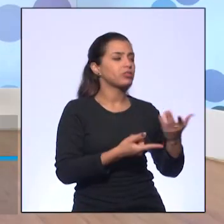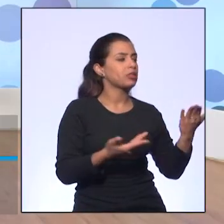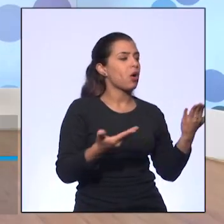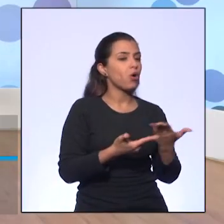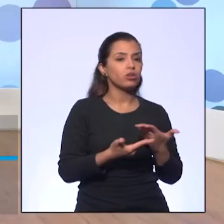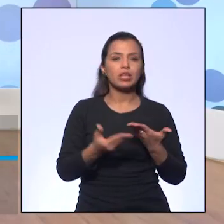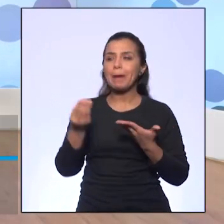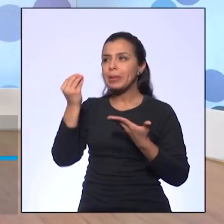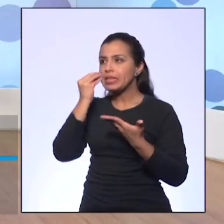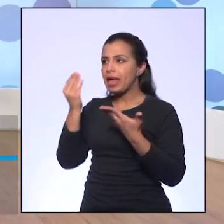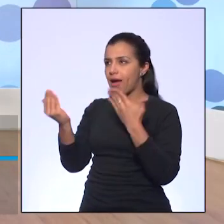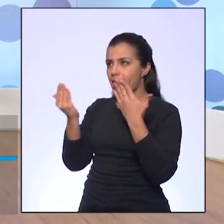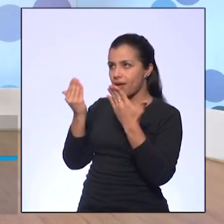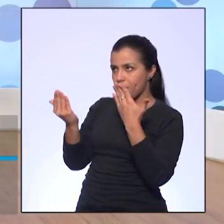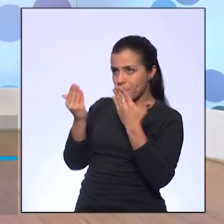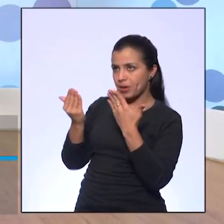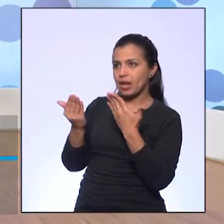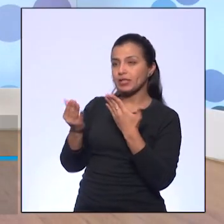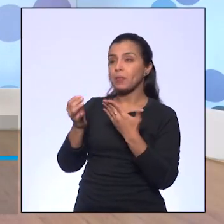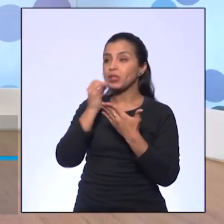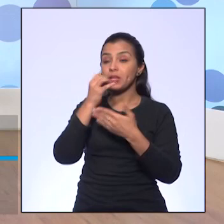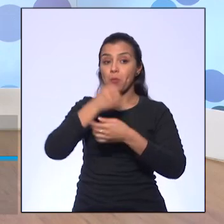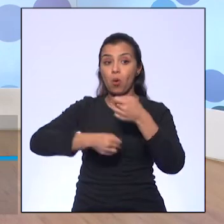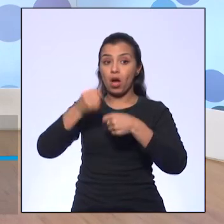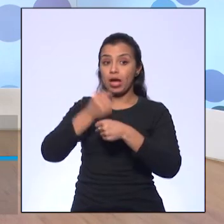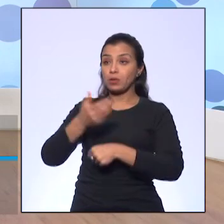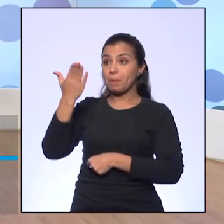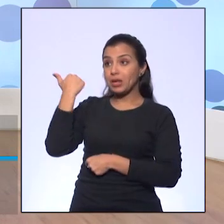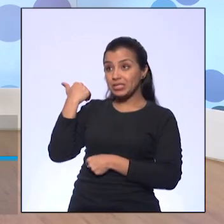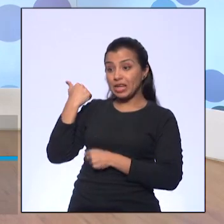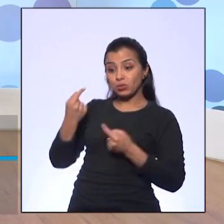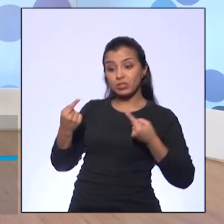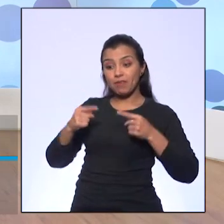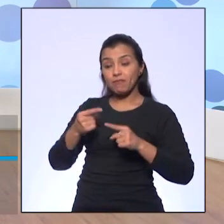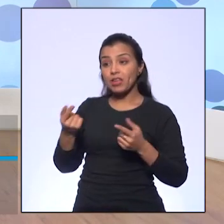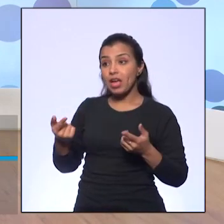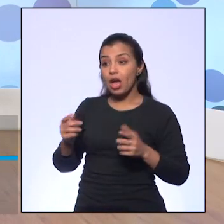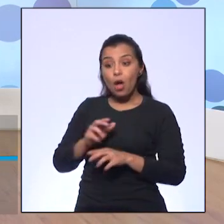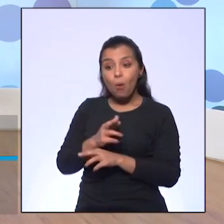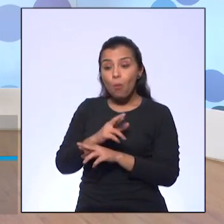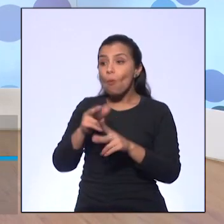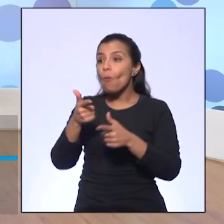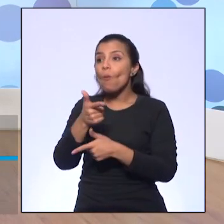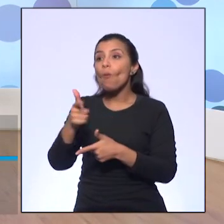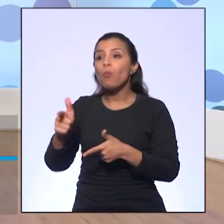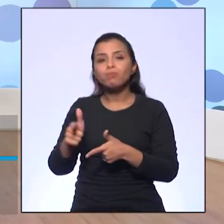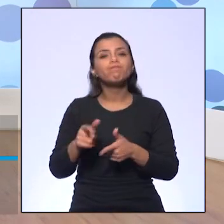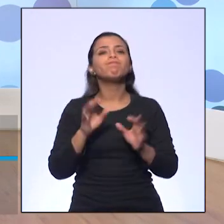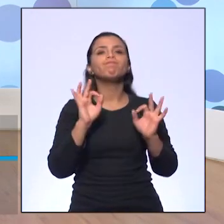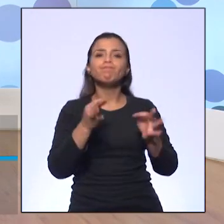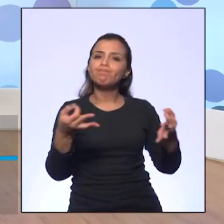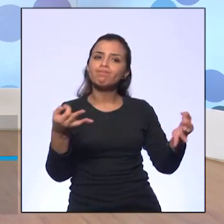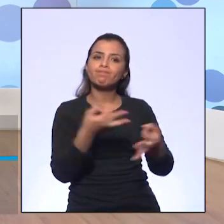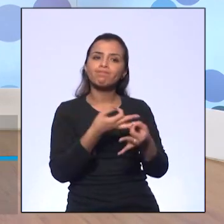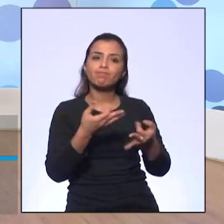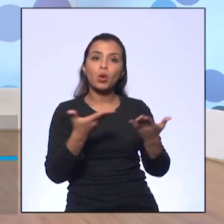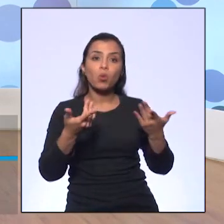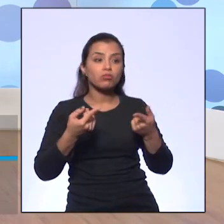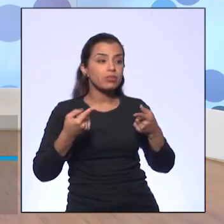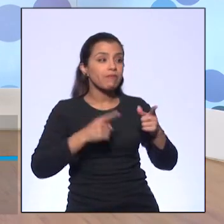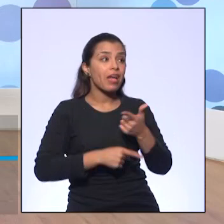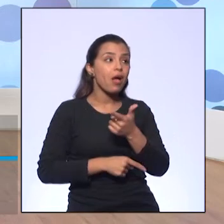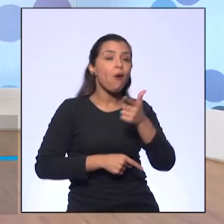época, o ano passado, os desafios seriam outros. Perfeito. Mudou e mudou demais, né? Mas como mudou? E assim,